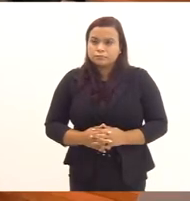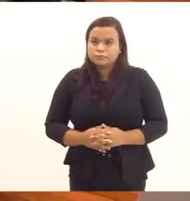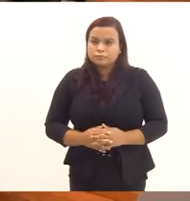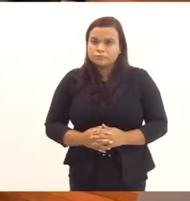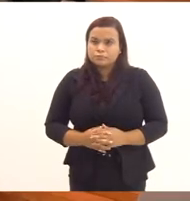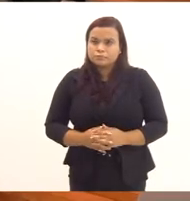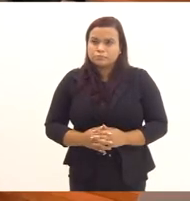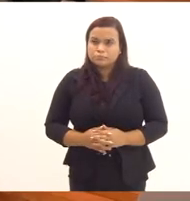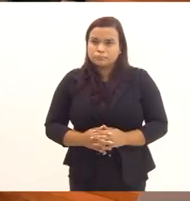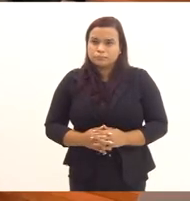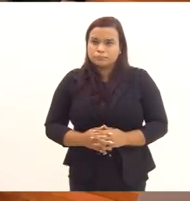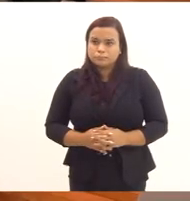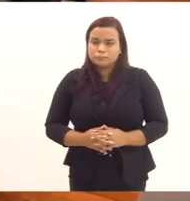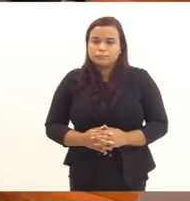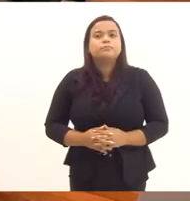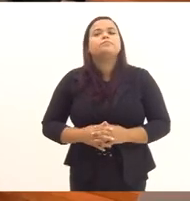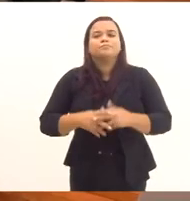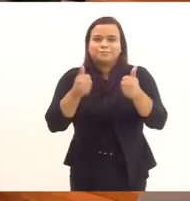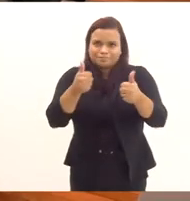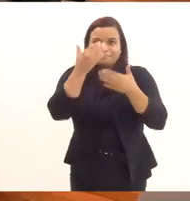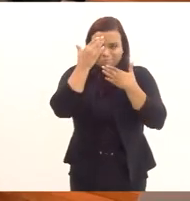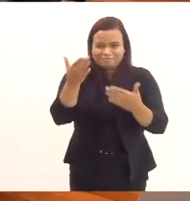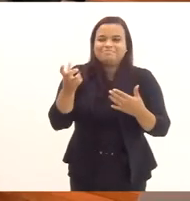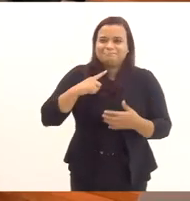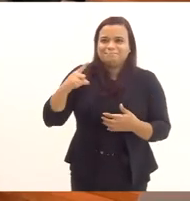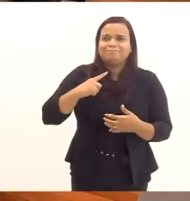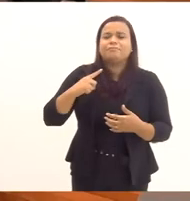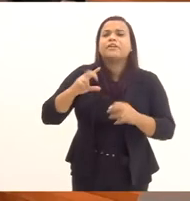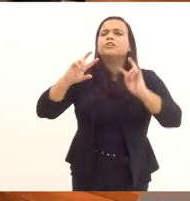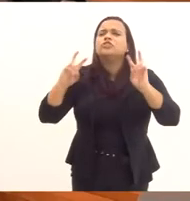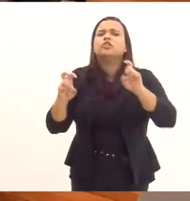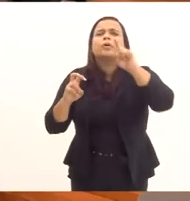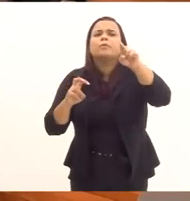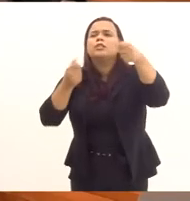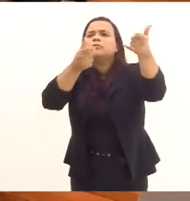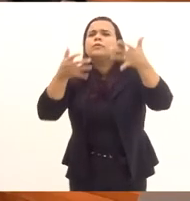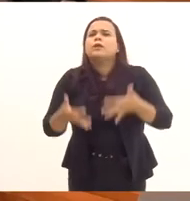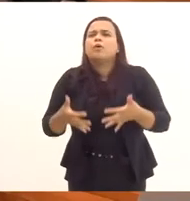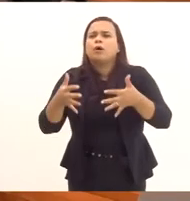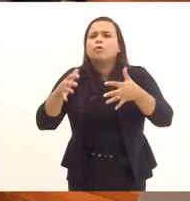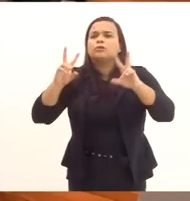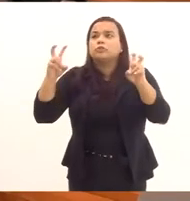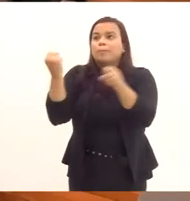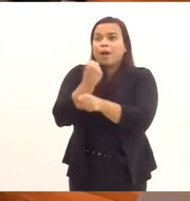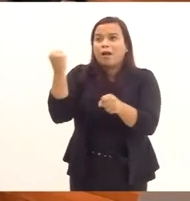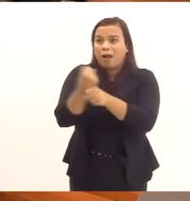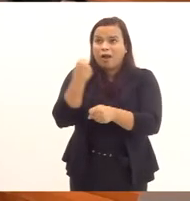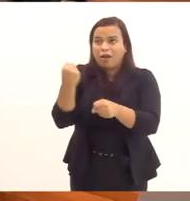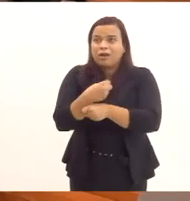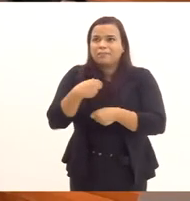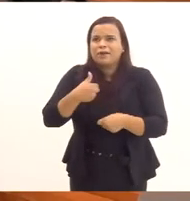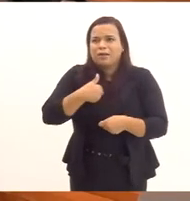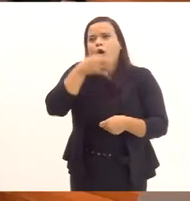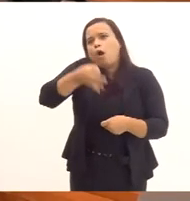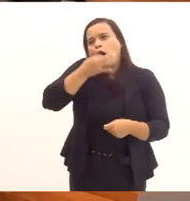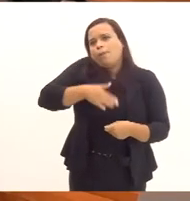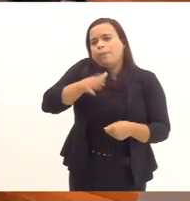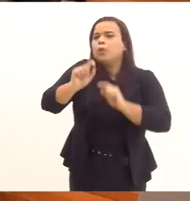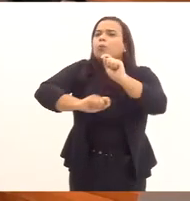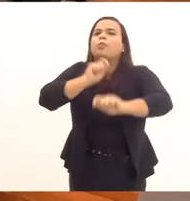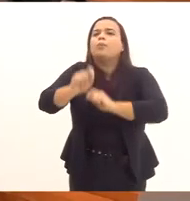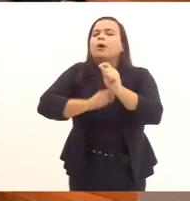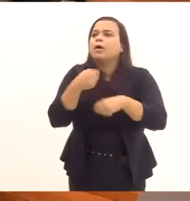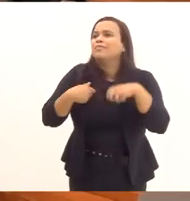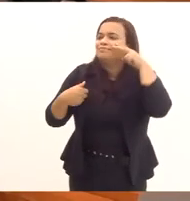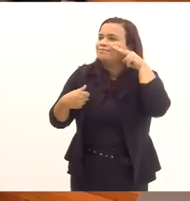e obrigado é é só em relação que você falou em questão das obras porque eu vejo a lei o seguinte é